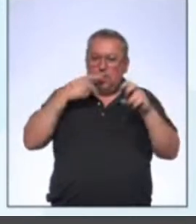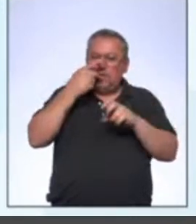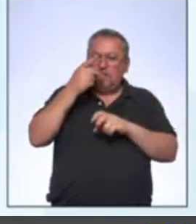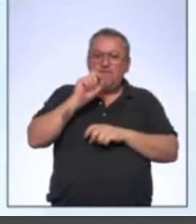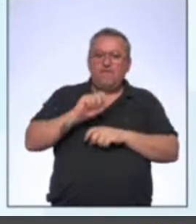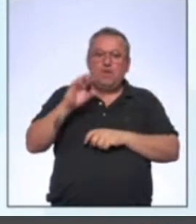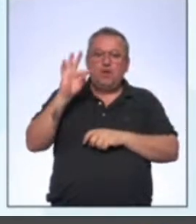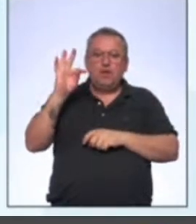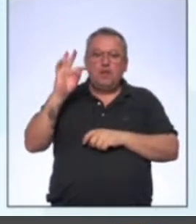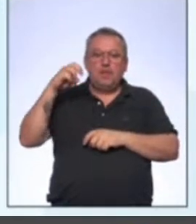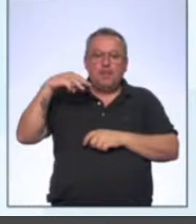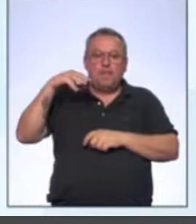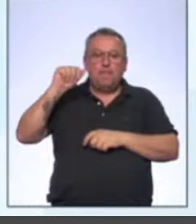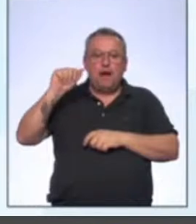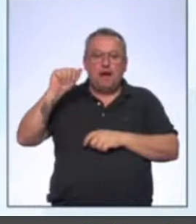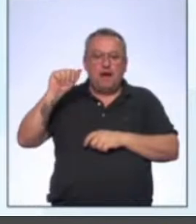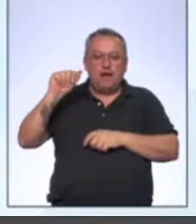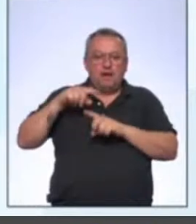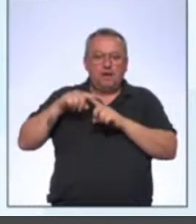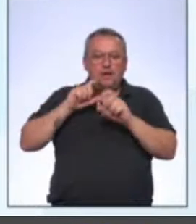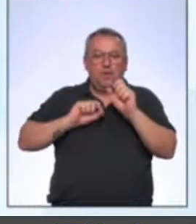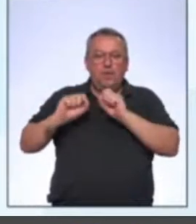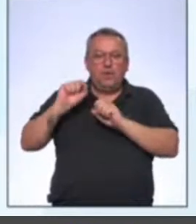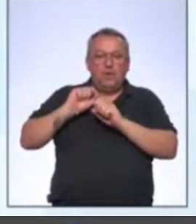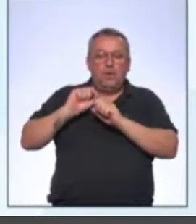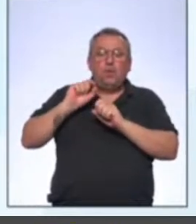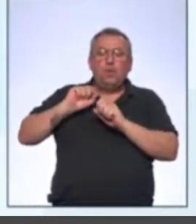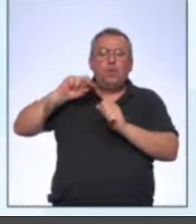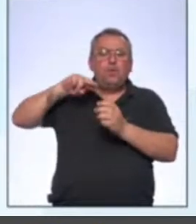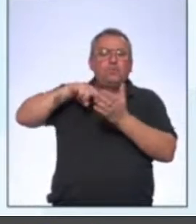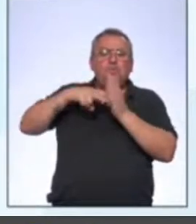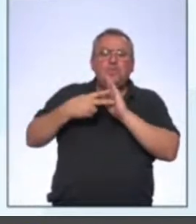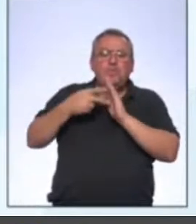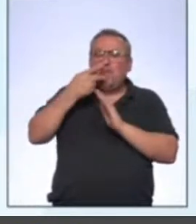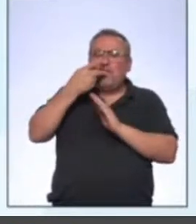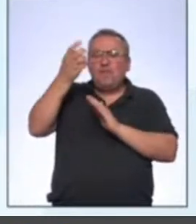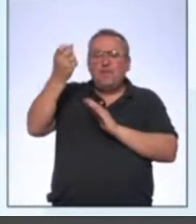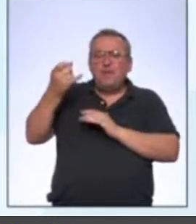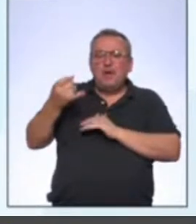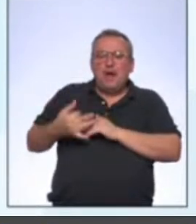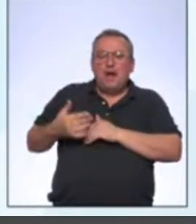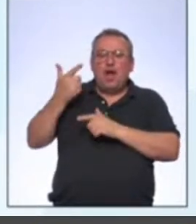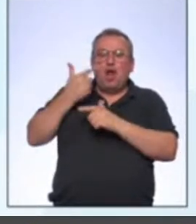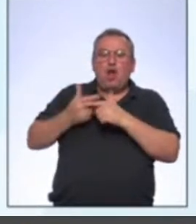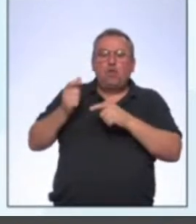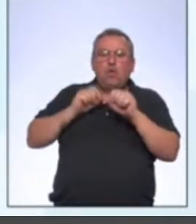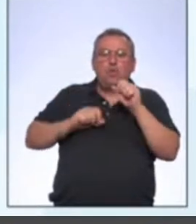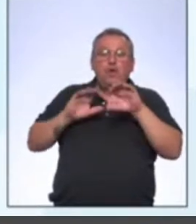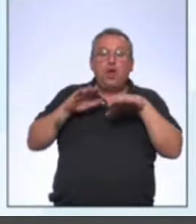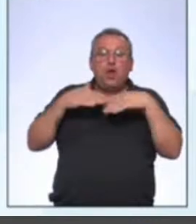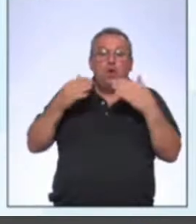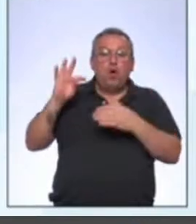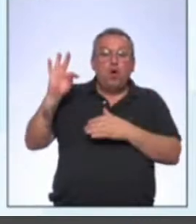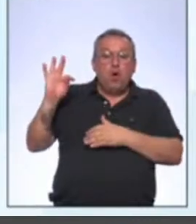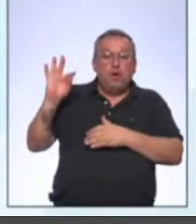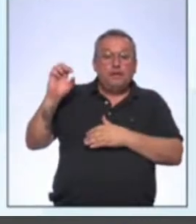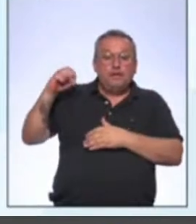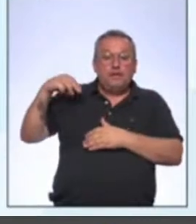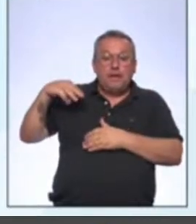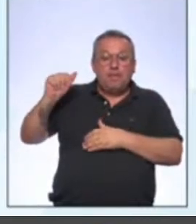é, tá bom? O tema tem a ver com do que se trata, do que está sendo discutido no texto, de forma